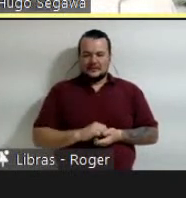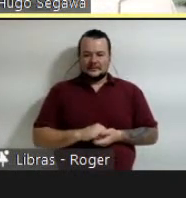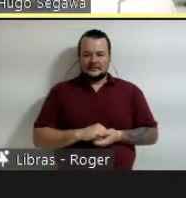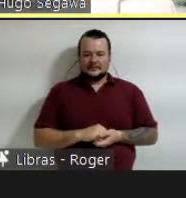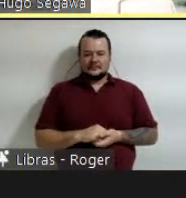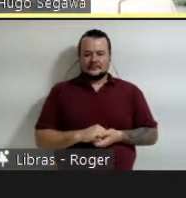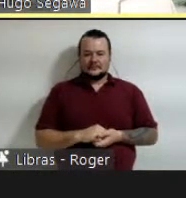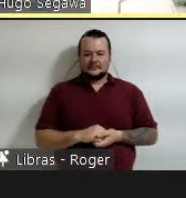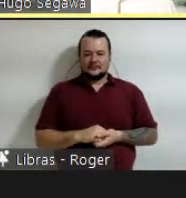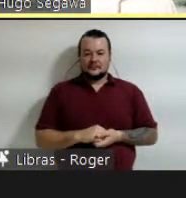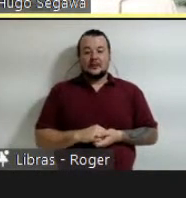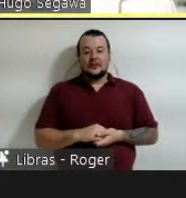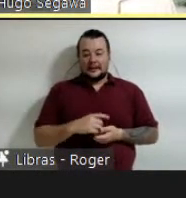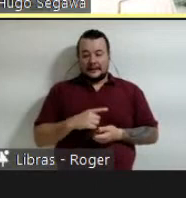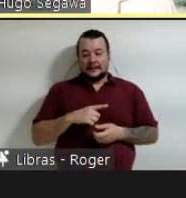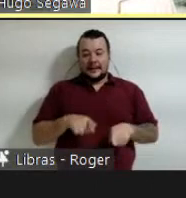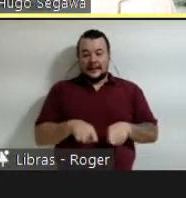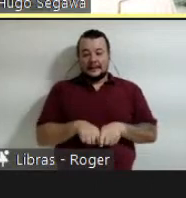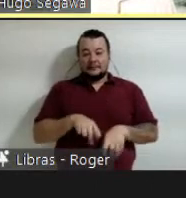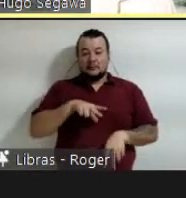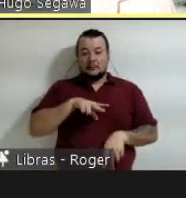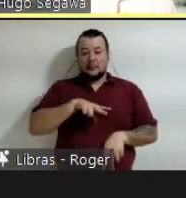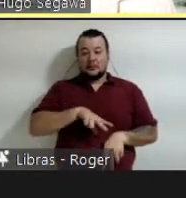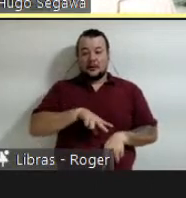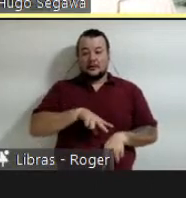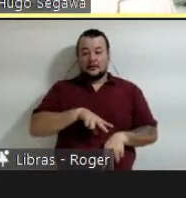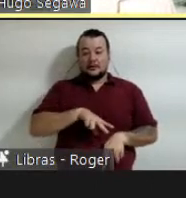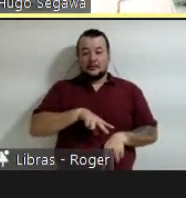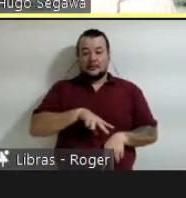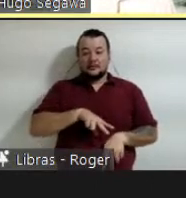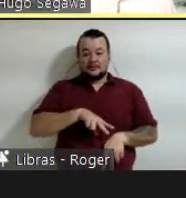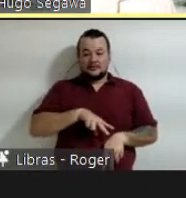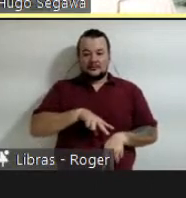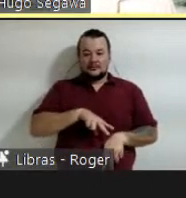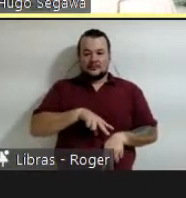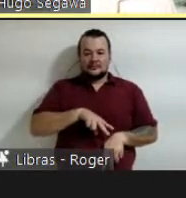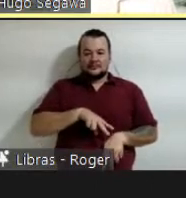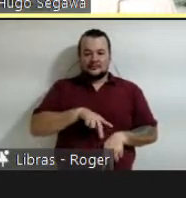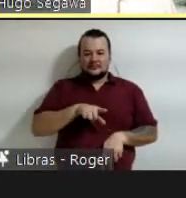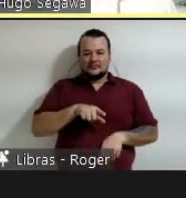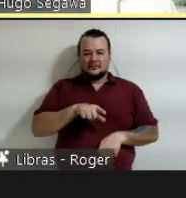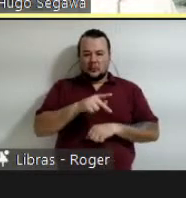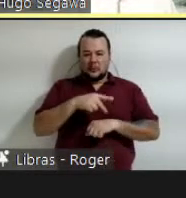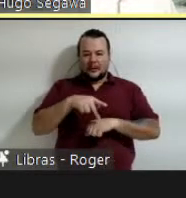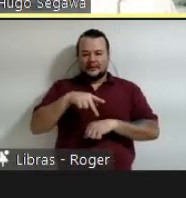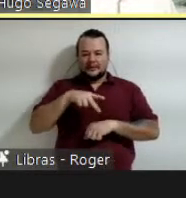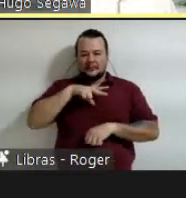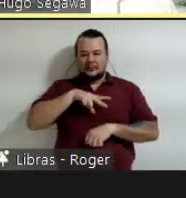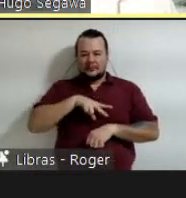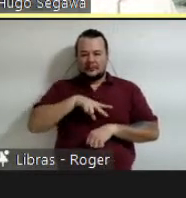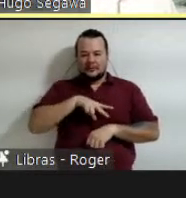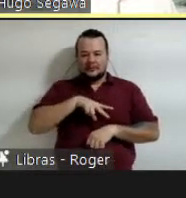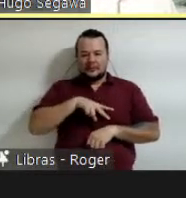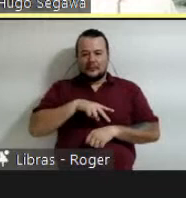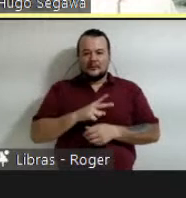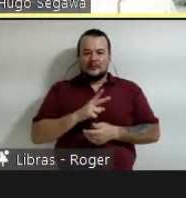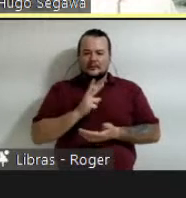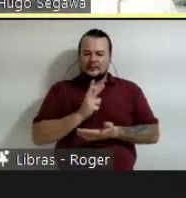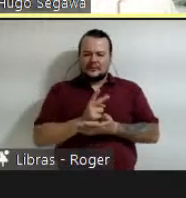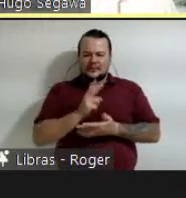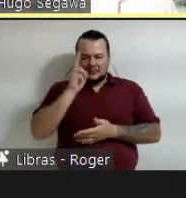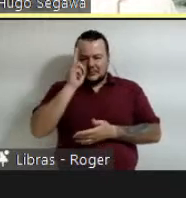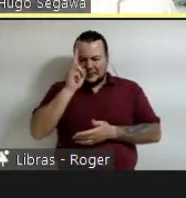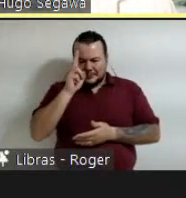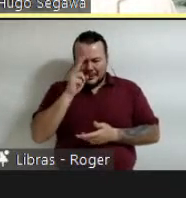Olha, tem em Portugal. Isso é um clássico, né? Um clássico sempre lembrado pelos portugueses, né? Da relação da arquitetura brasileira